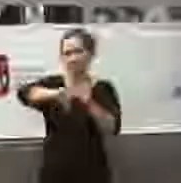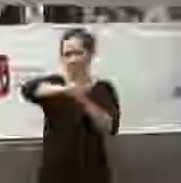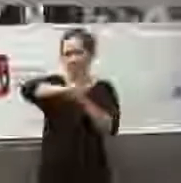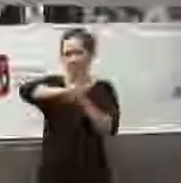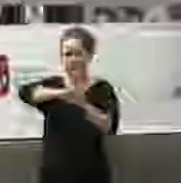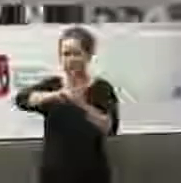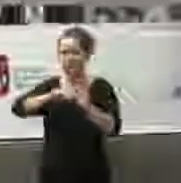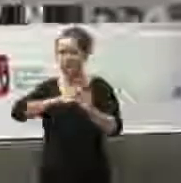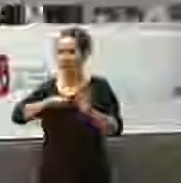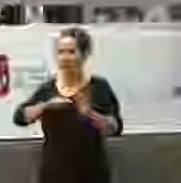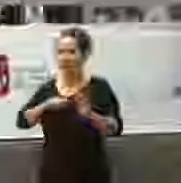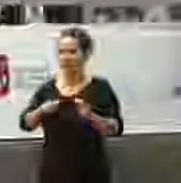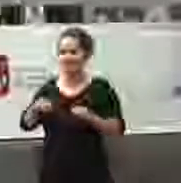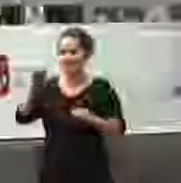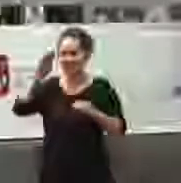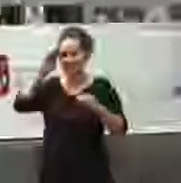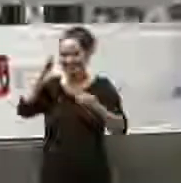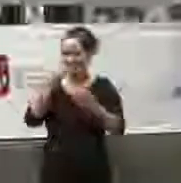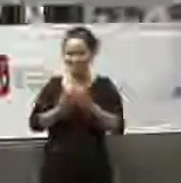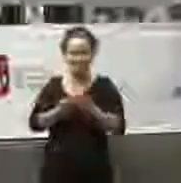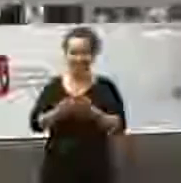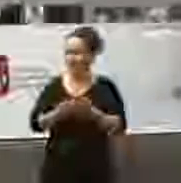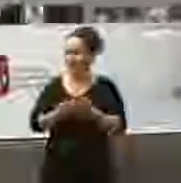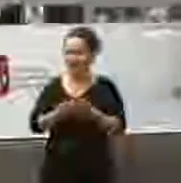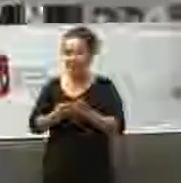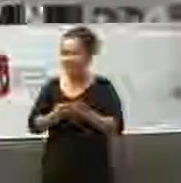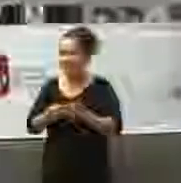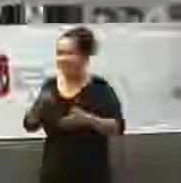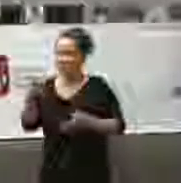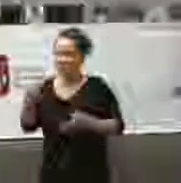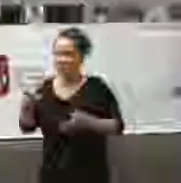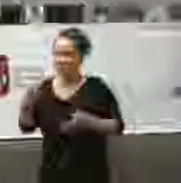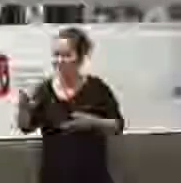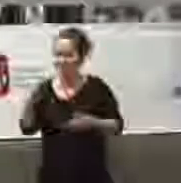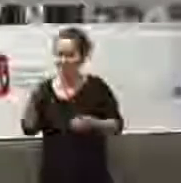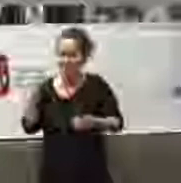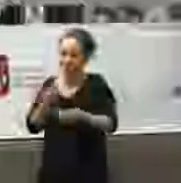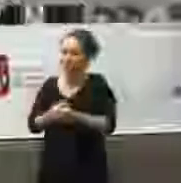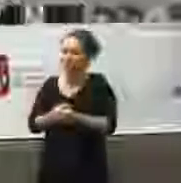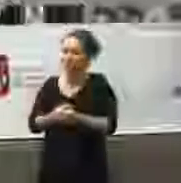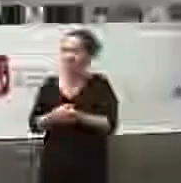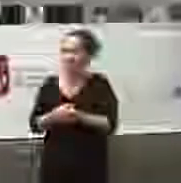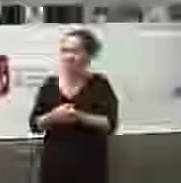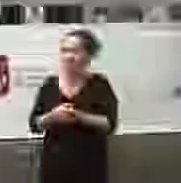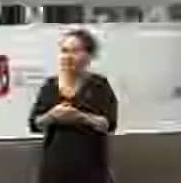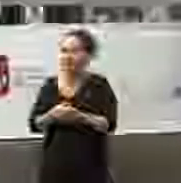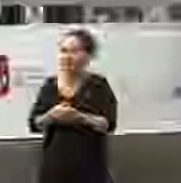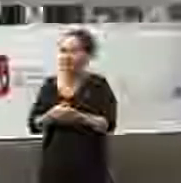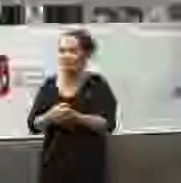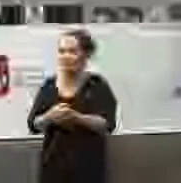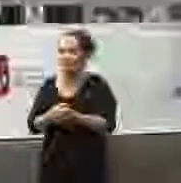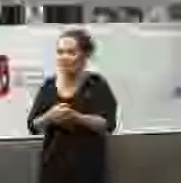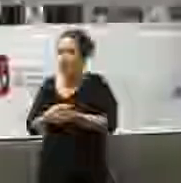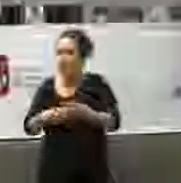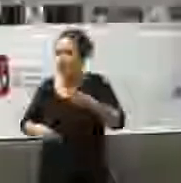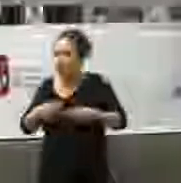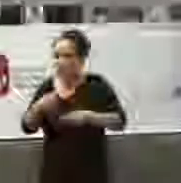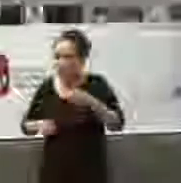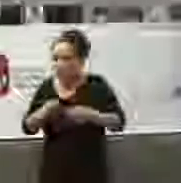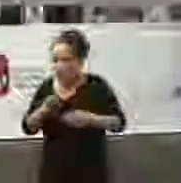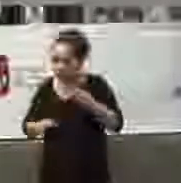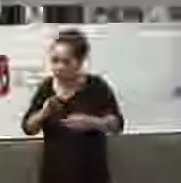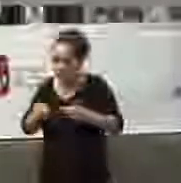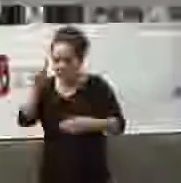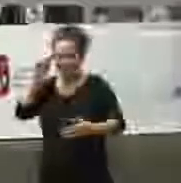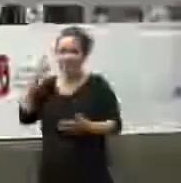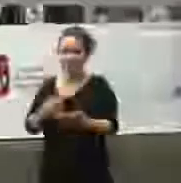por desobediência e periclitação da vida dizendo que eu não tinha comprado os fatores que o juiz havia havia